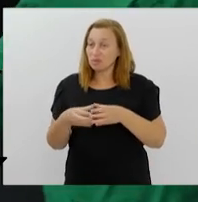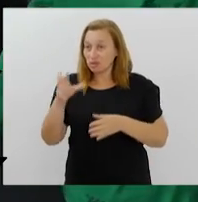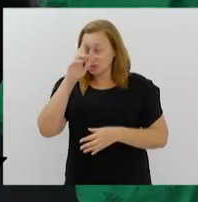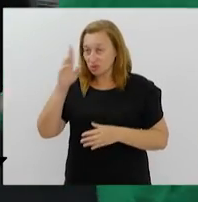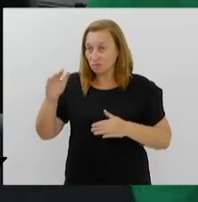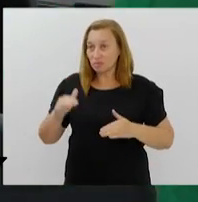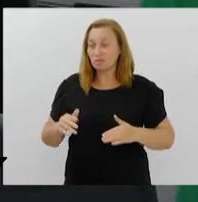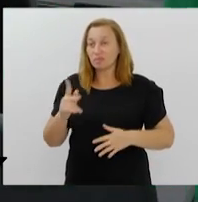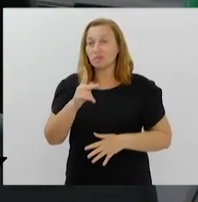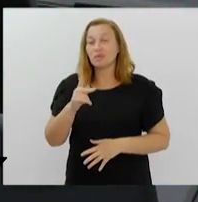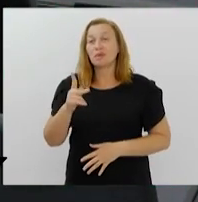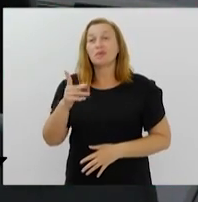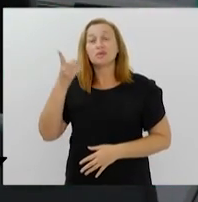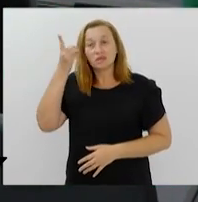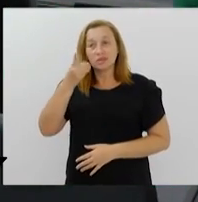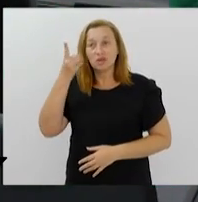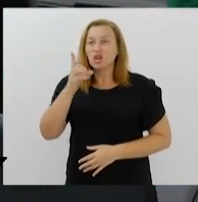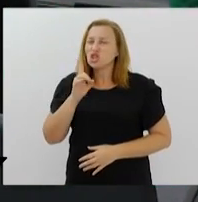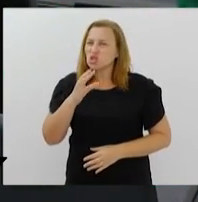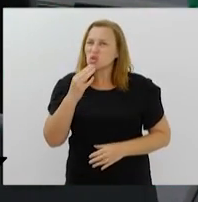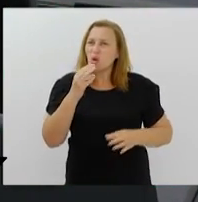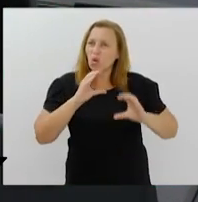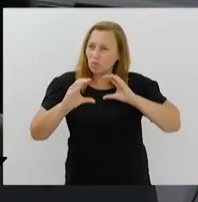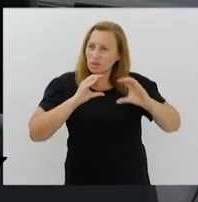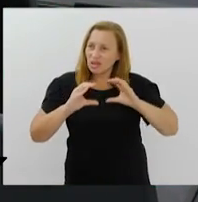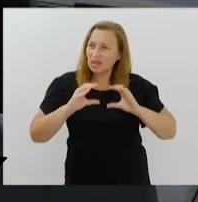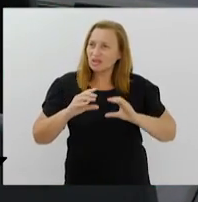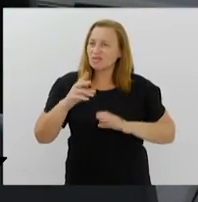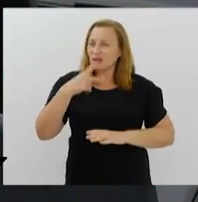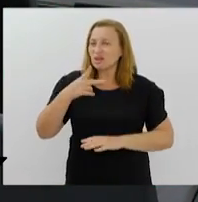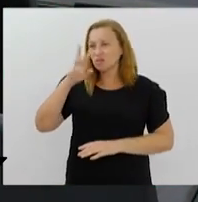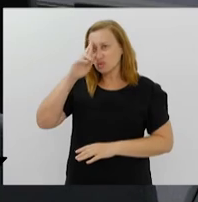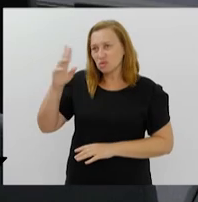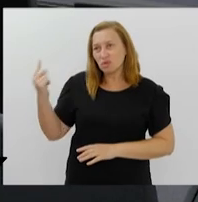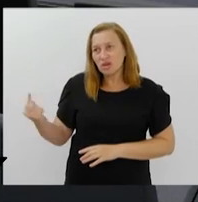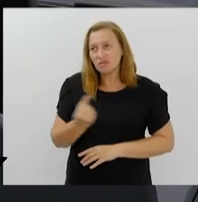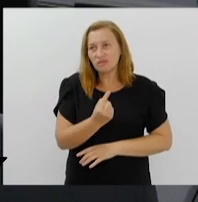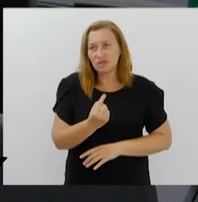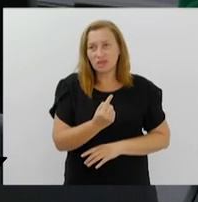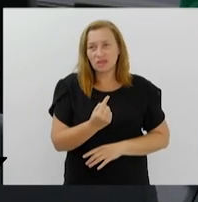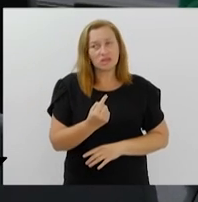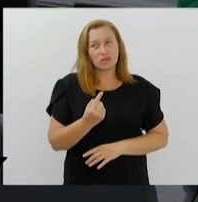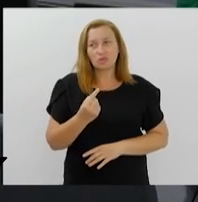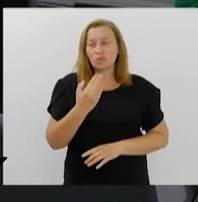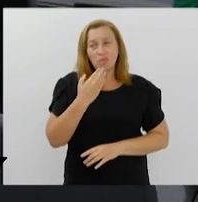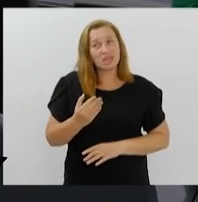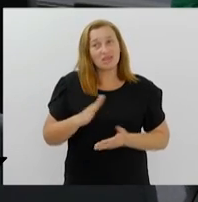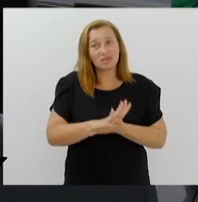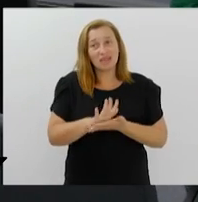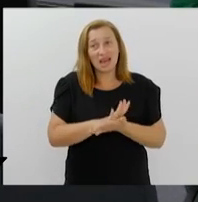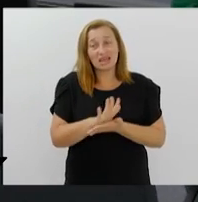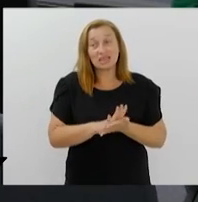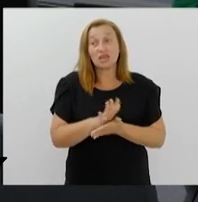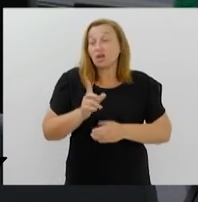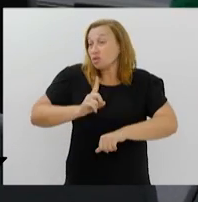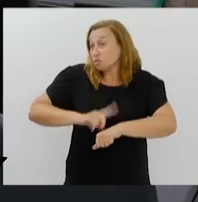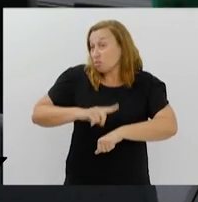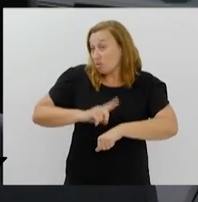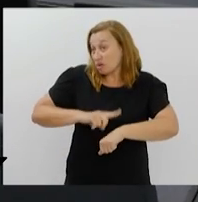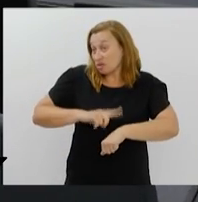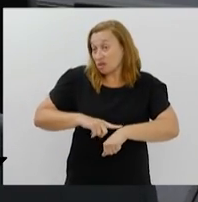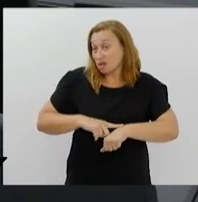verdade vocês não fizeram um pedido né Vocês só comunicaram dizendo que vinha o senhor tinha que aceitar então não tente inverter a narrativa Porque a partir do momento que uma